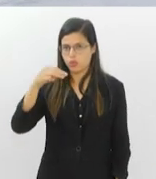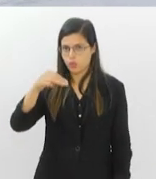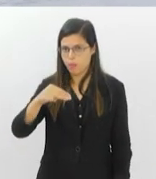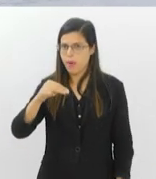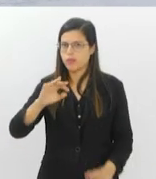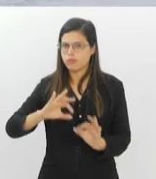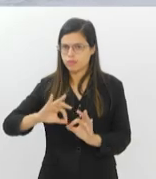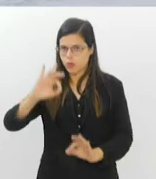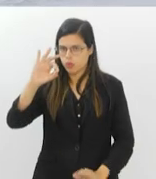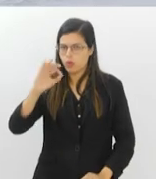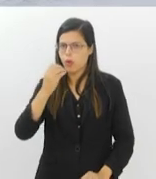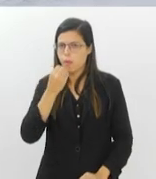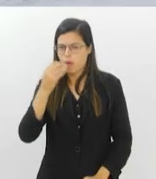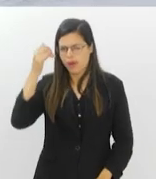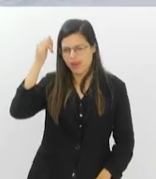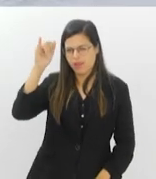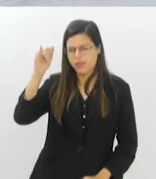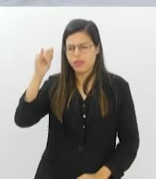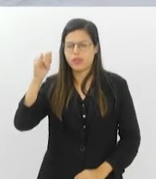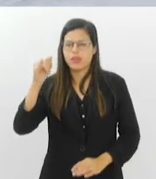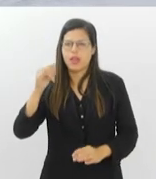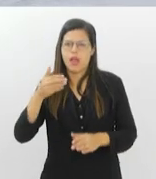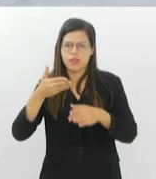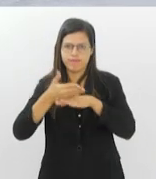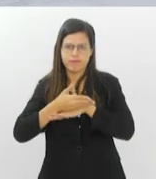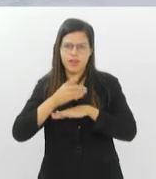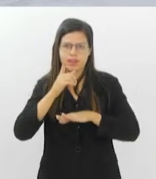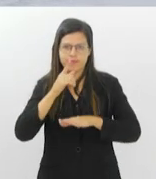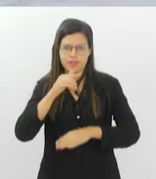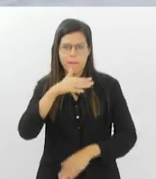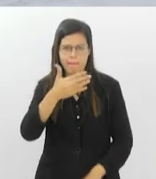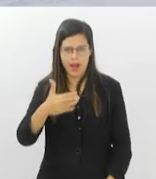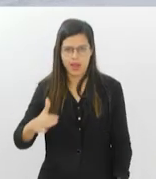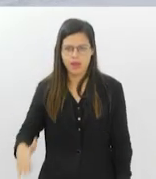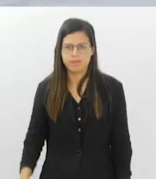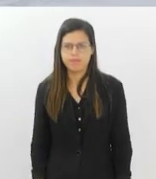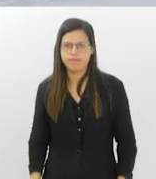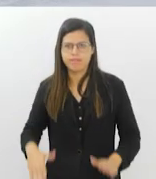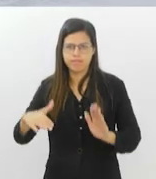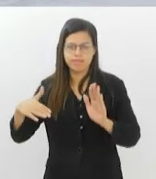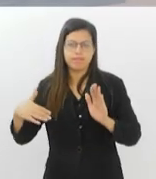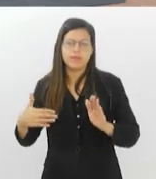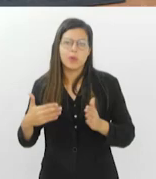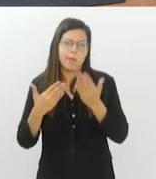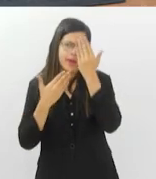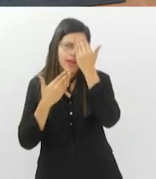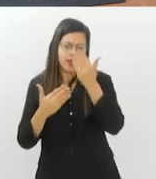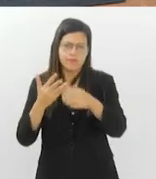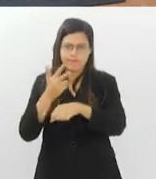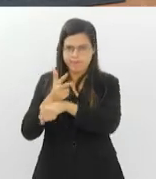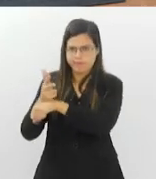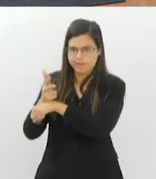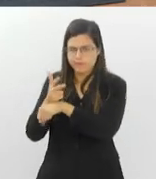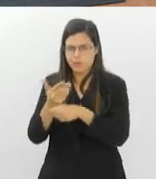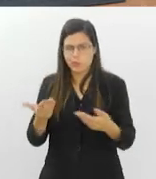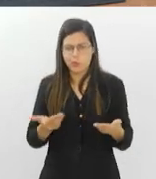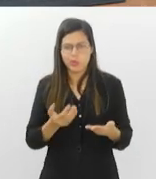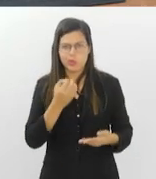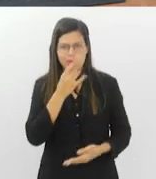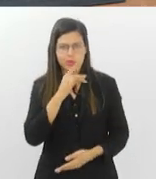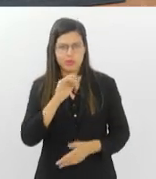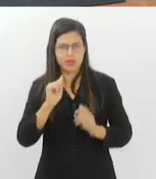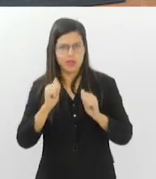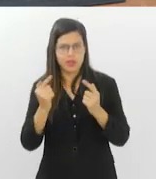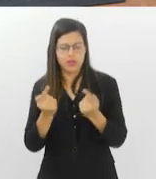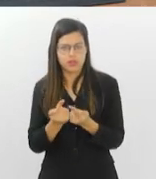bom evitar estar perto do mar ou entrar no mar. Obrigado, Luiz Augusto, aí pelas imagens de hoje. O Bom Dia Alerje termina